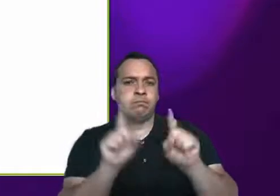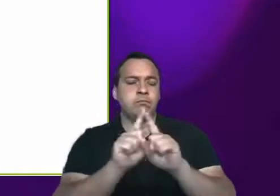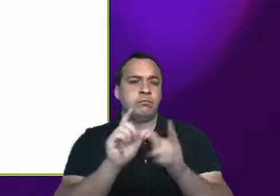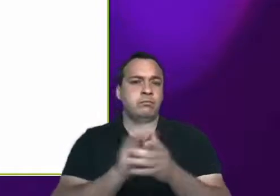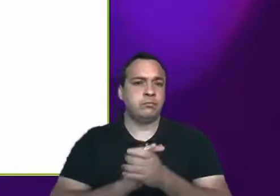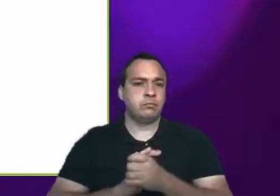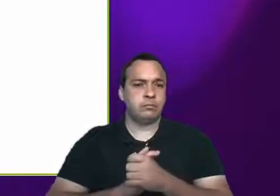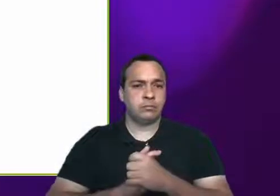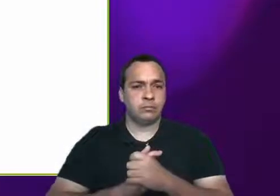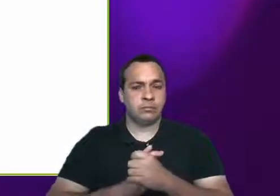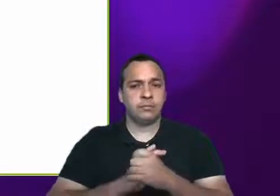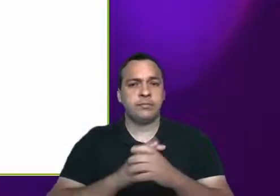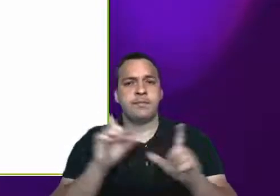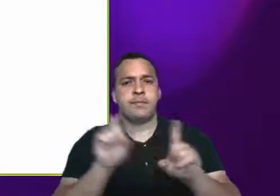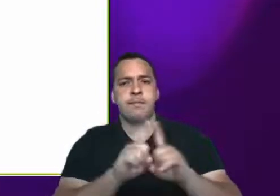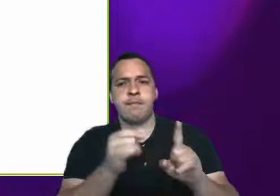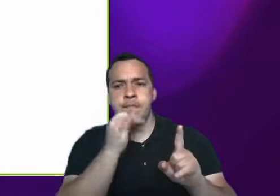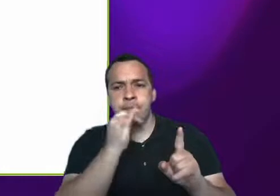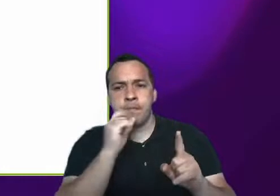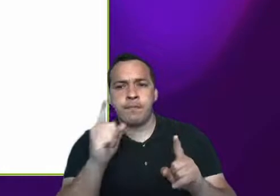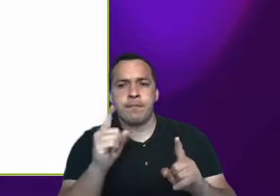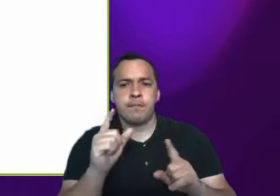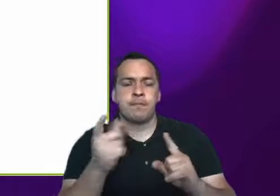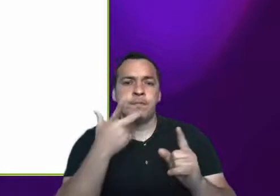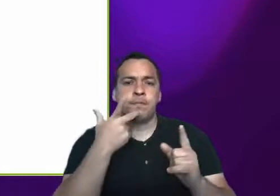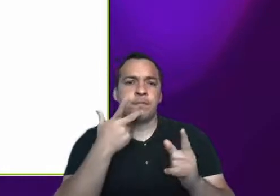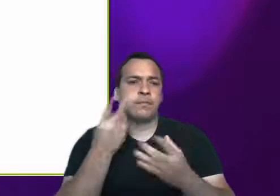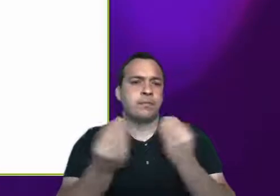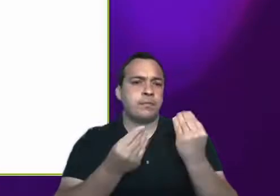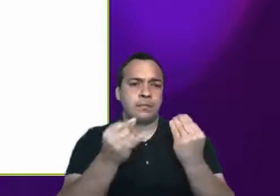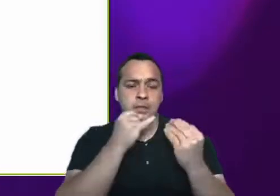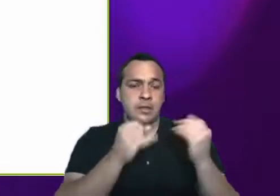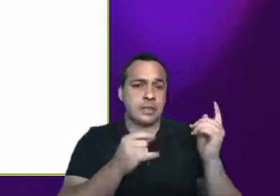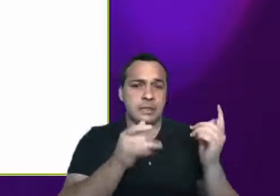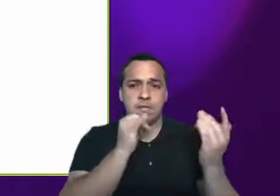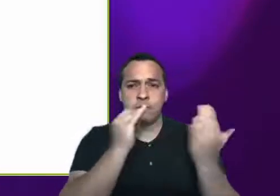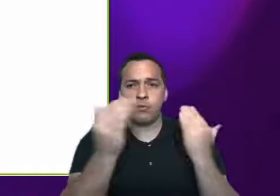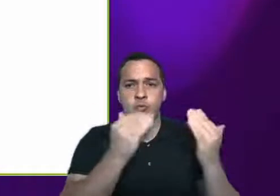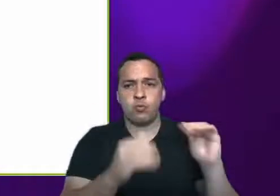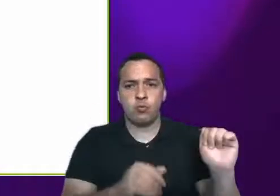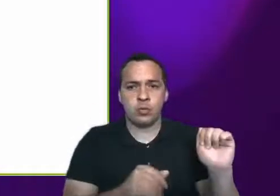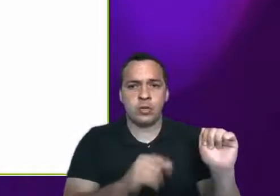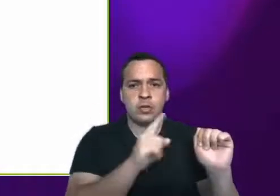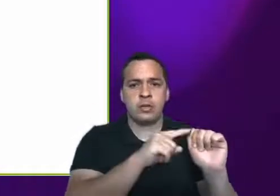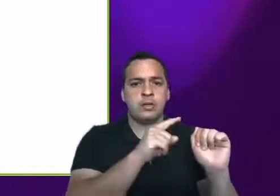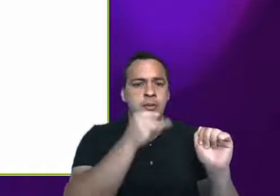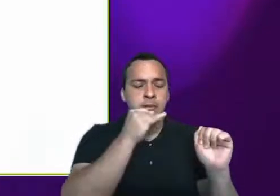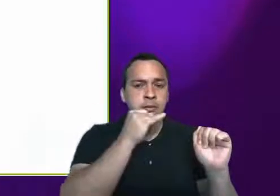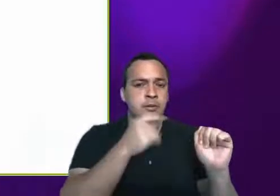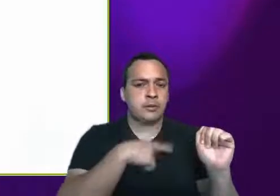pensamento crítico ou filosófico no qual há